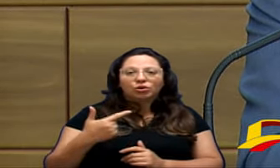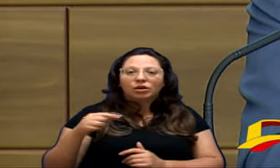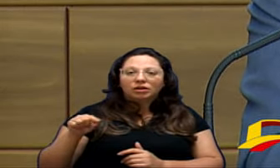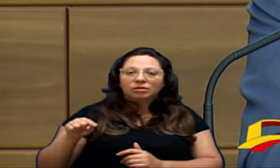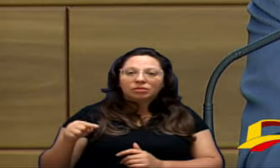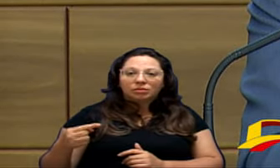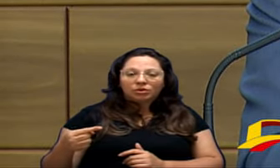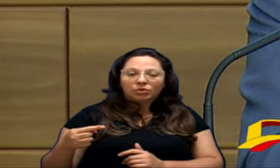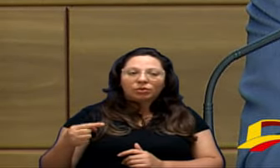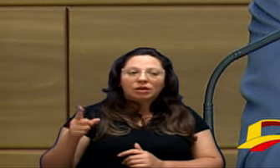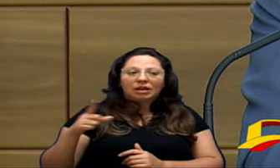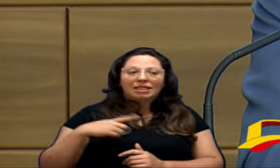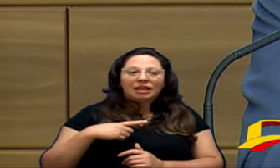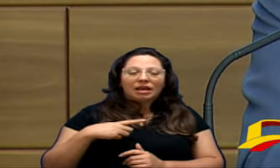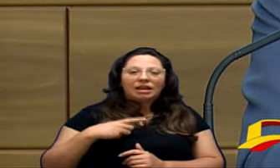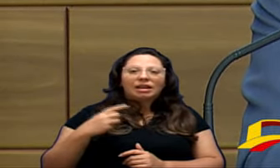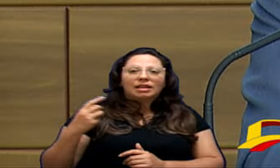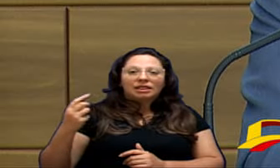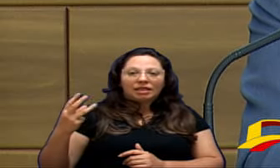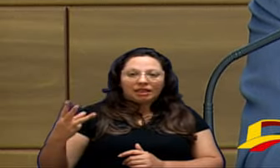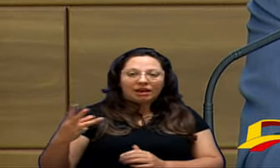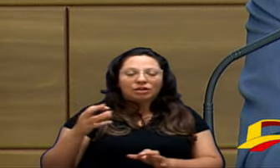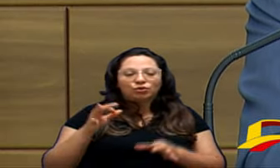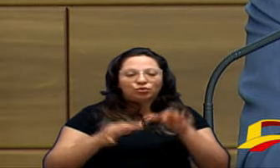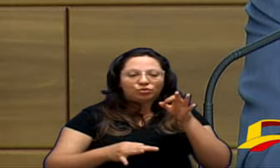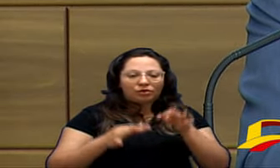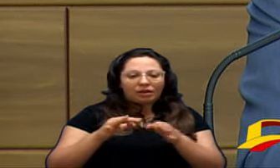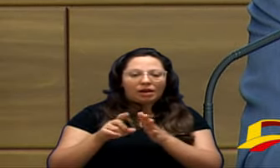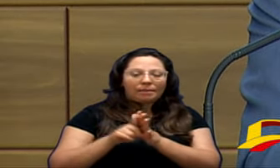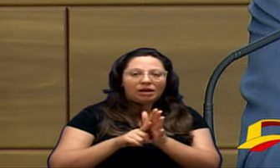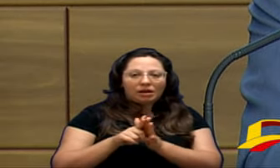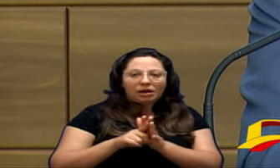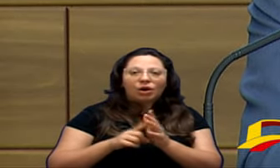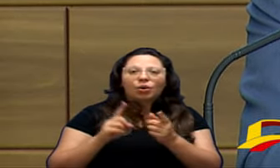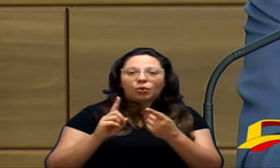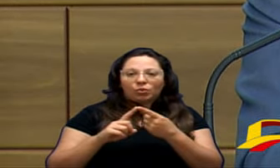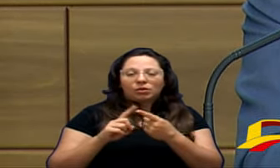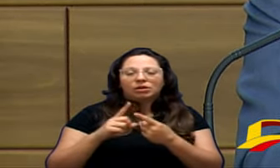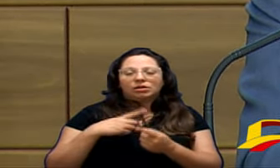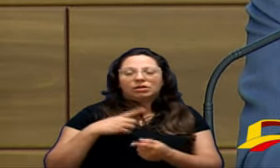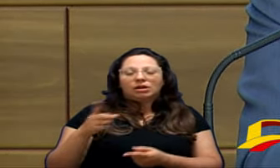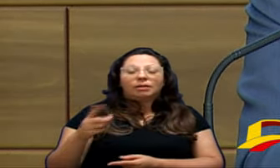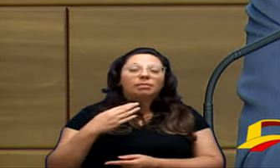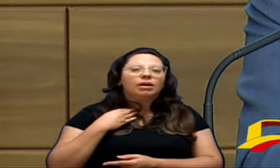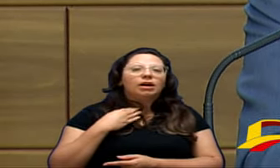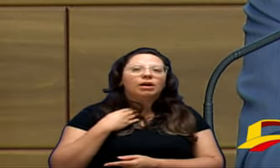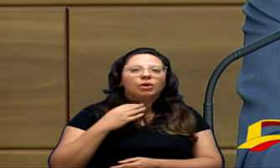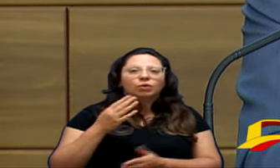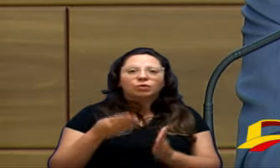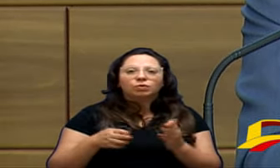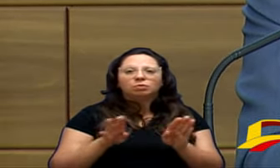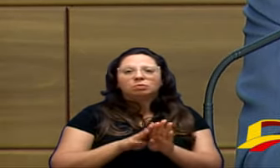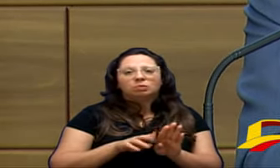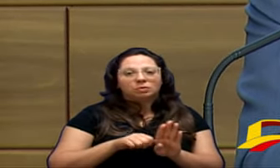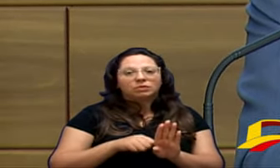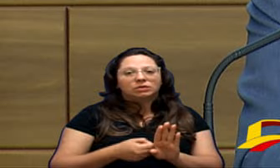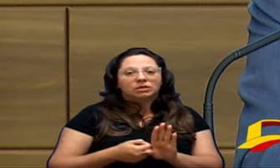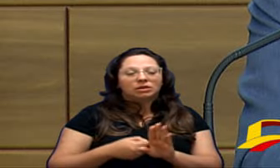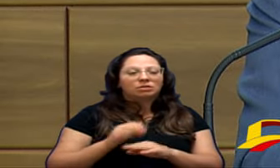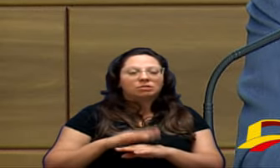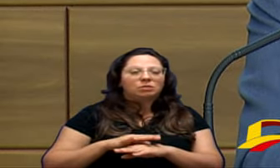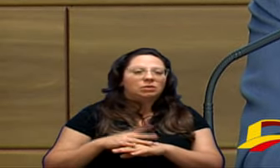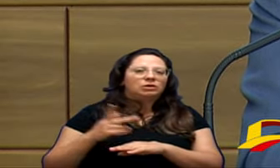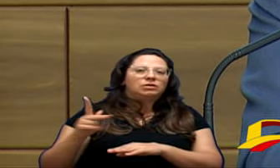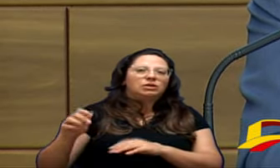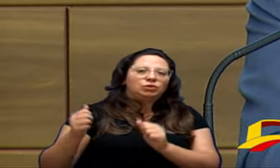três três contratos que viraram ações judiciais e um deles ele tá com as contas bloqueadas é uma questão que ele vai esclarecer tá apresentando a defesa dele